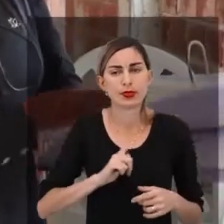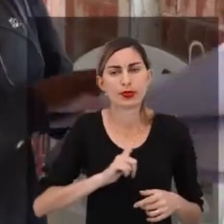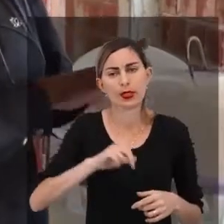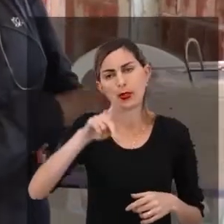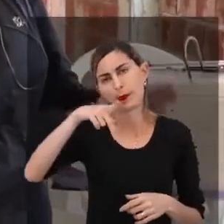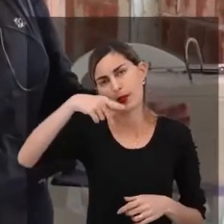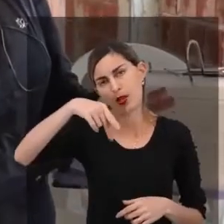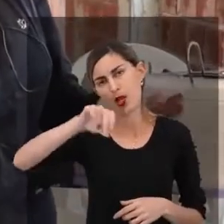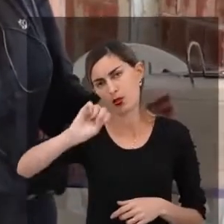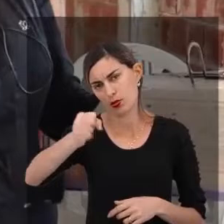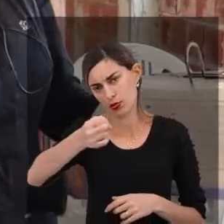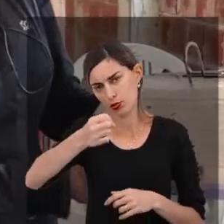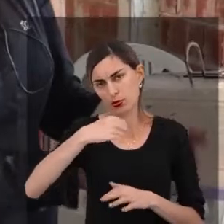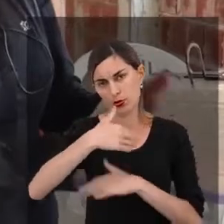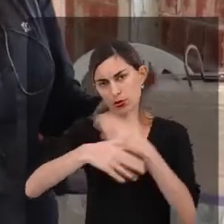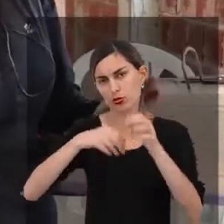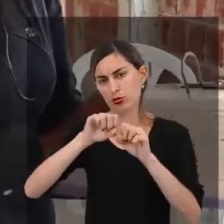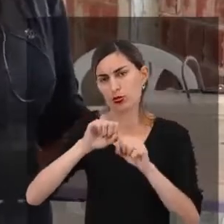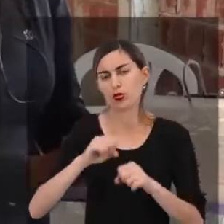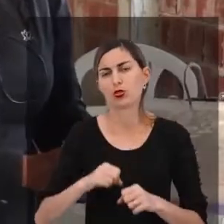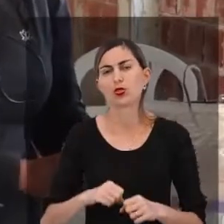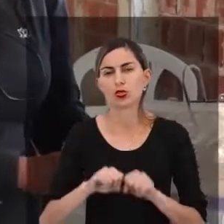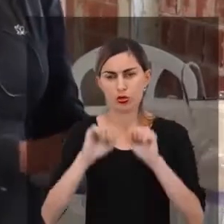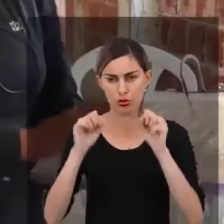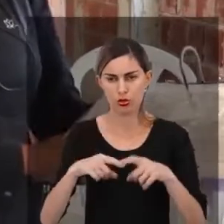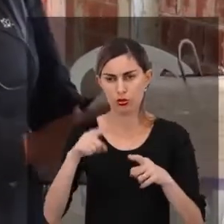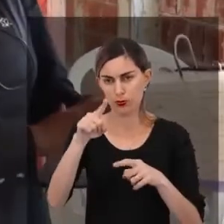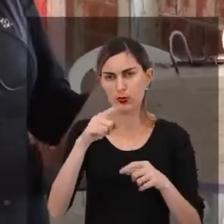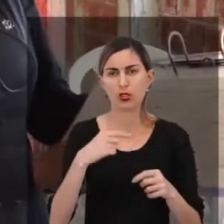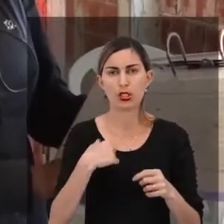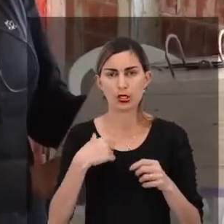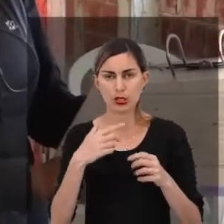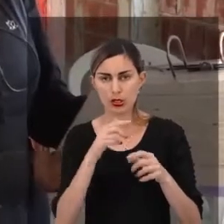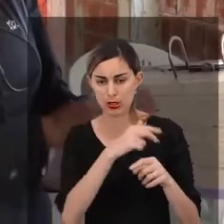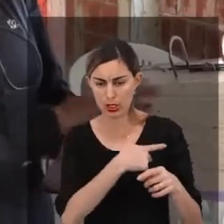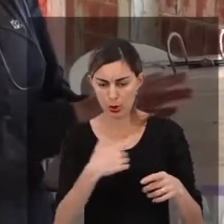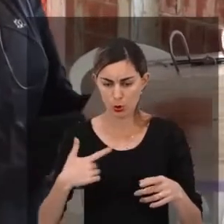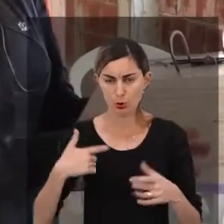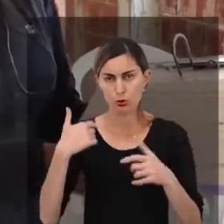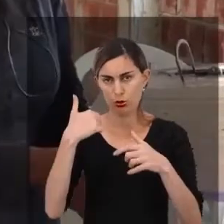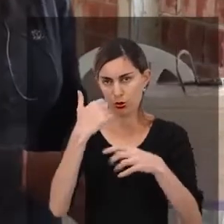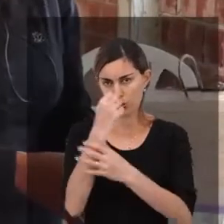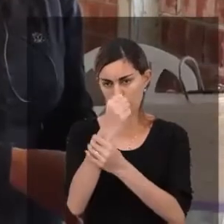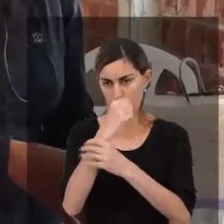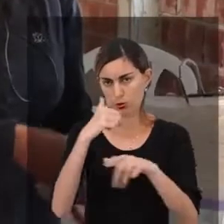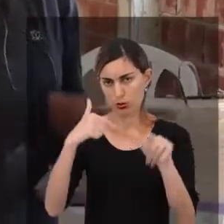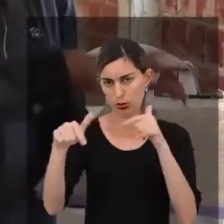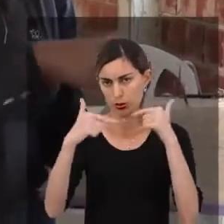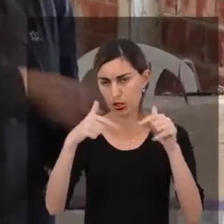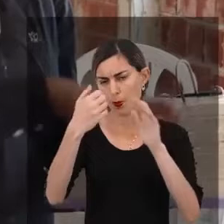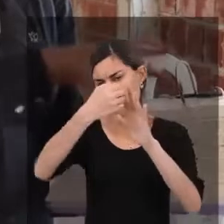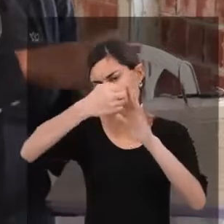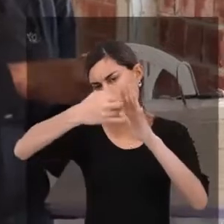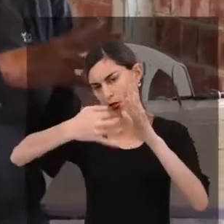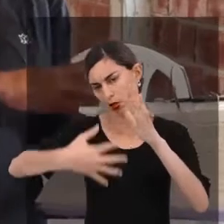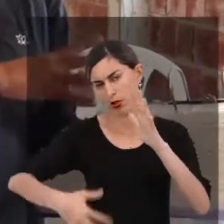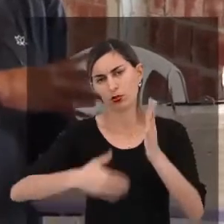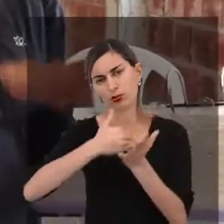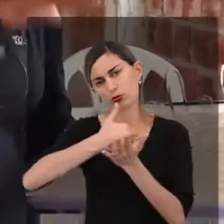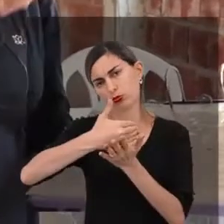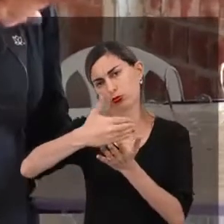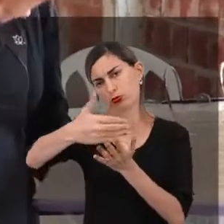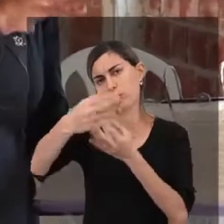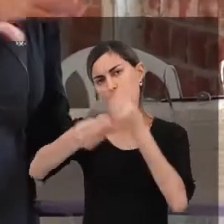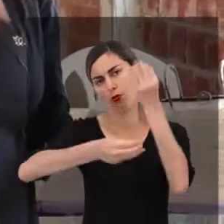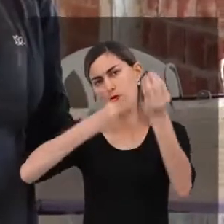aqui eu tenho um PS, que a gente chama de procedimento sistêmico, né? Que é um procedimento de saúde e segurança do trabalho, onde descreve